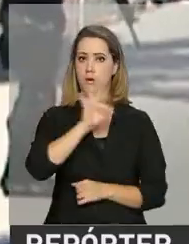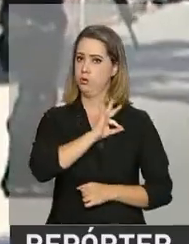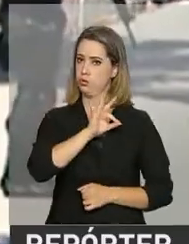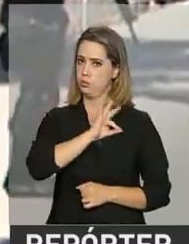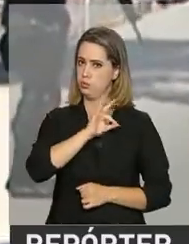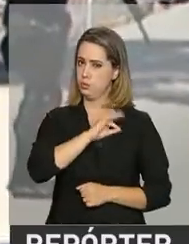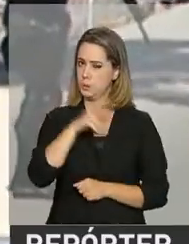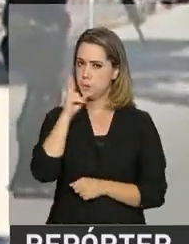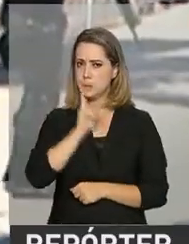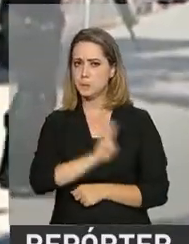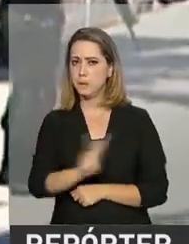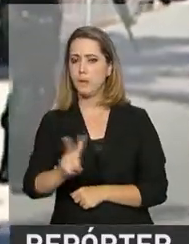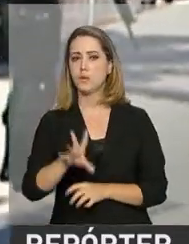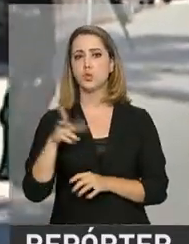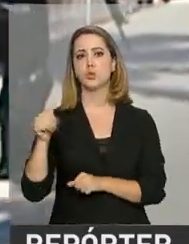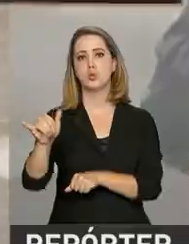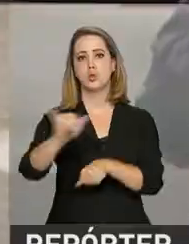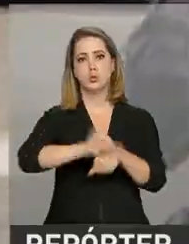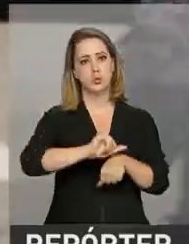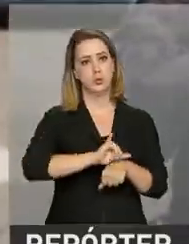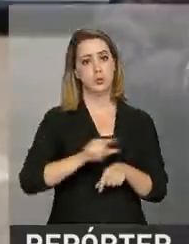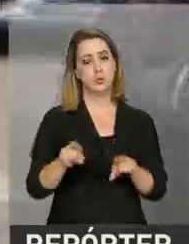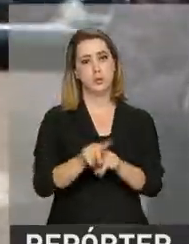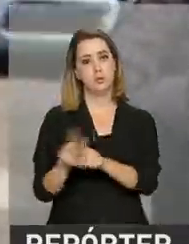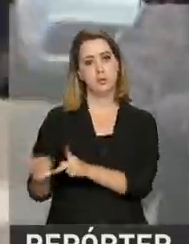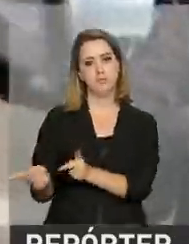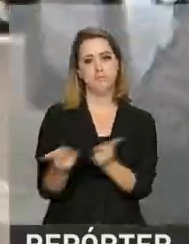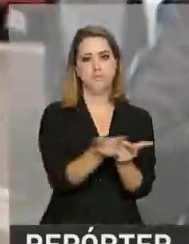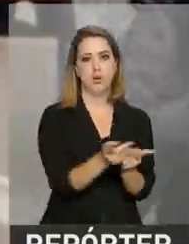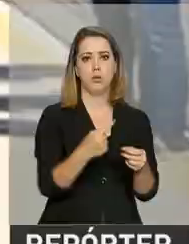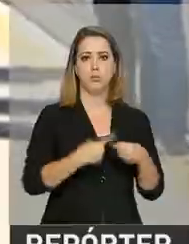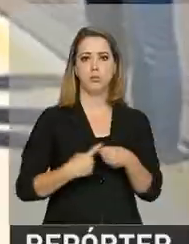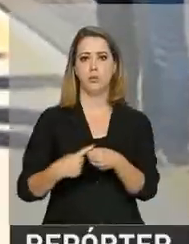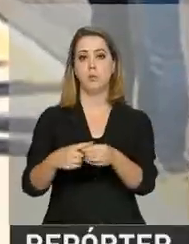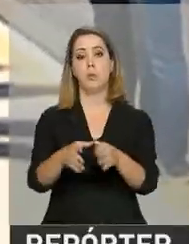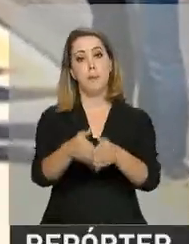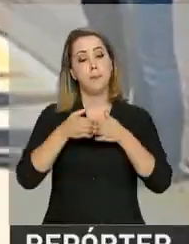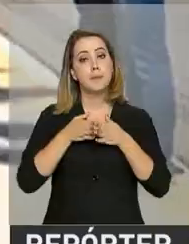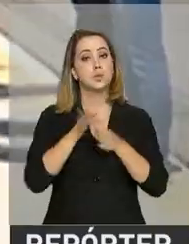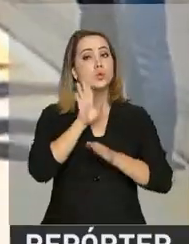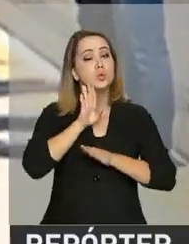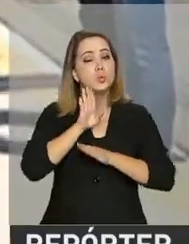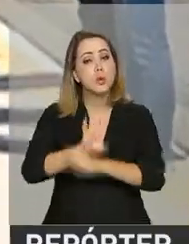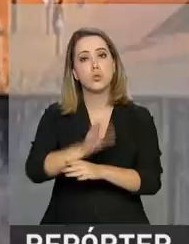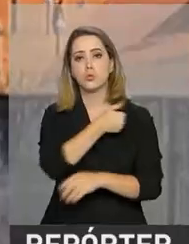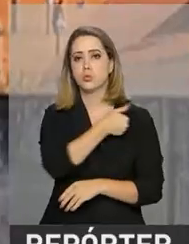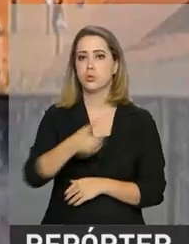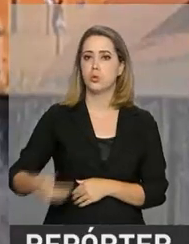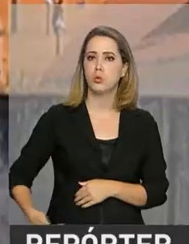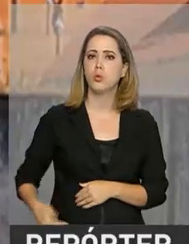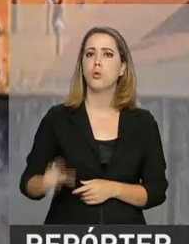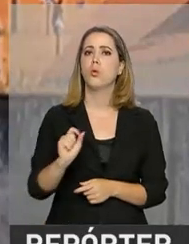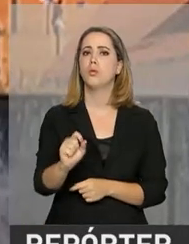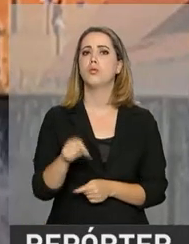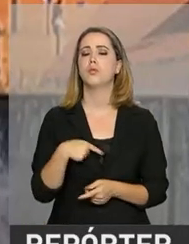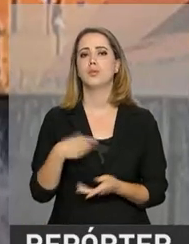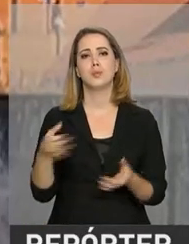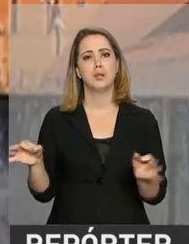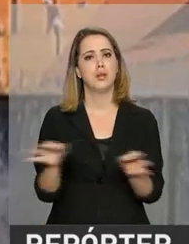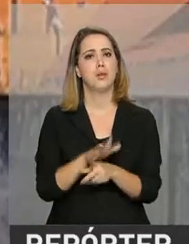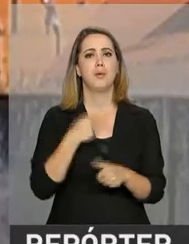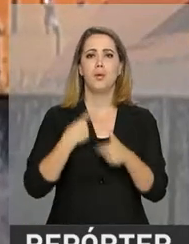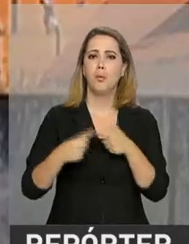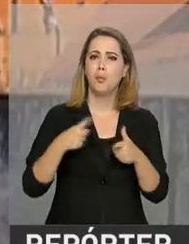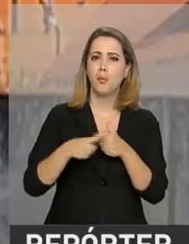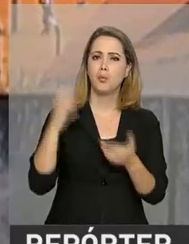do estado e nas cidades vizinhas as tropas foram solicitadas pelo governo do Rio Grande do Norte para ajudar a conter ataques comandados por